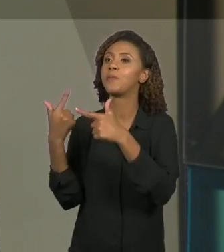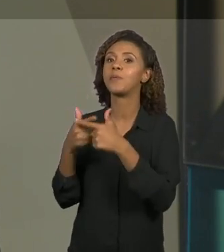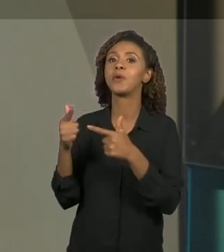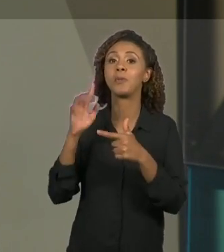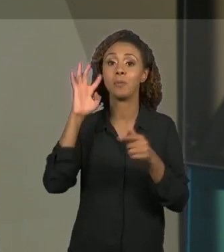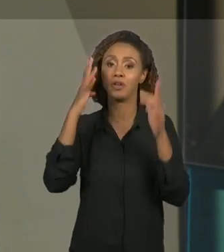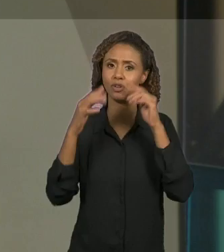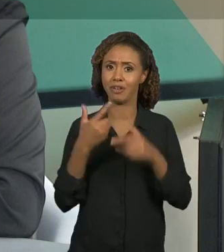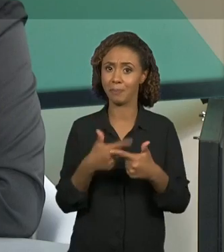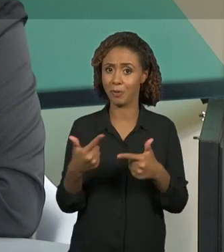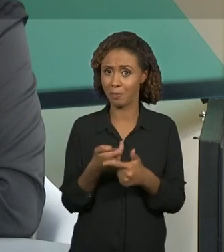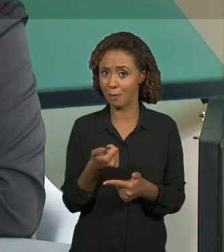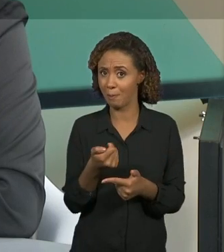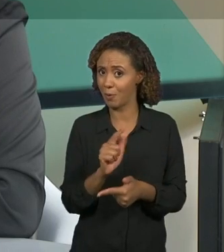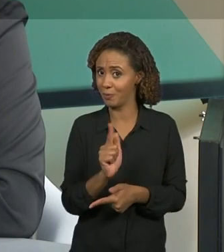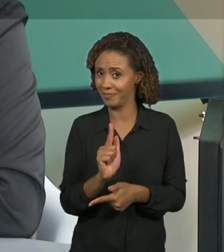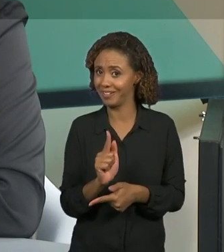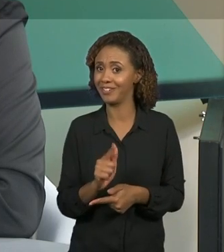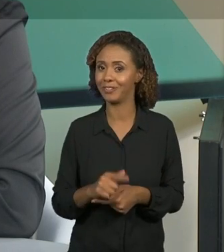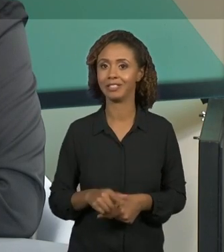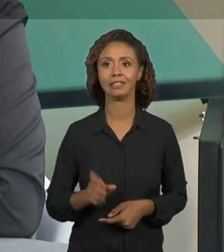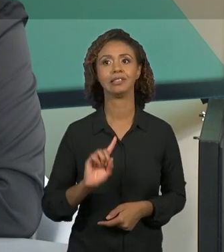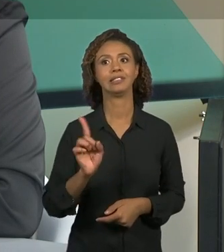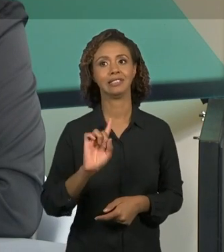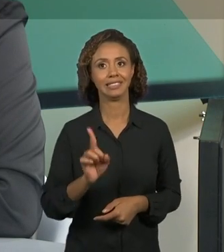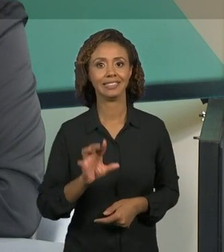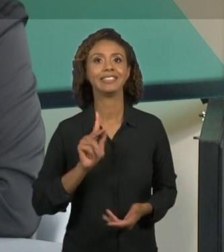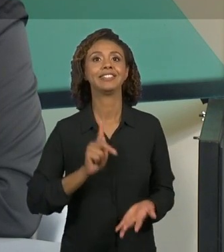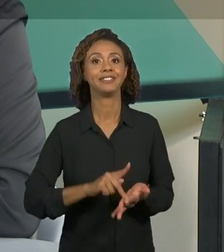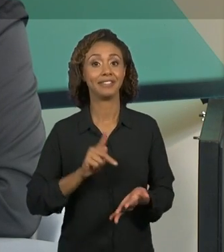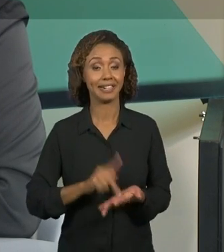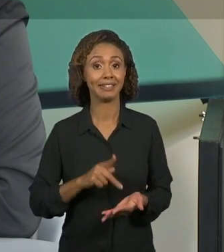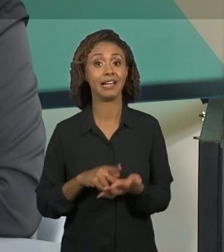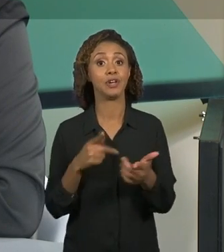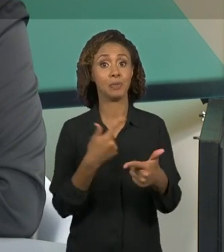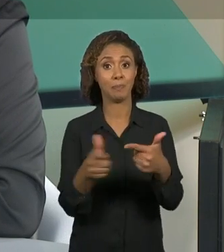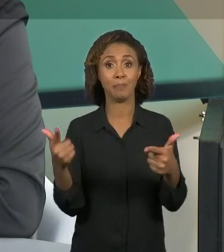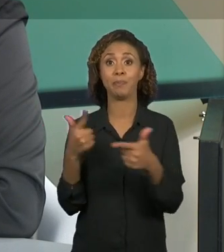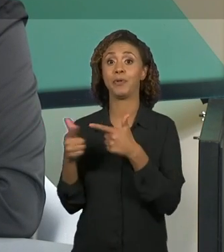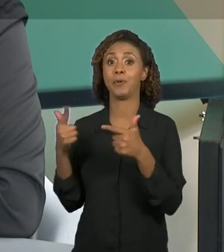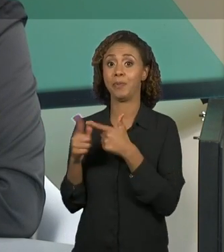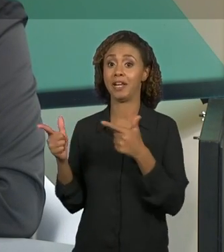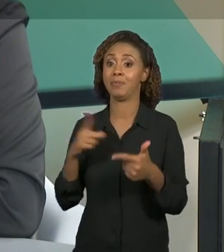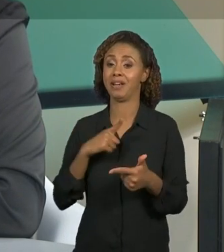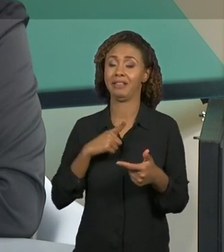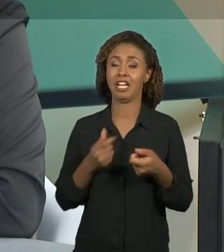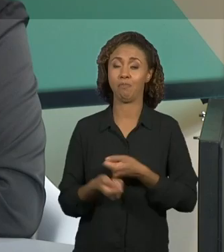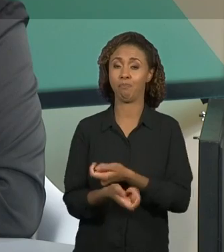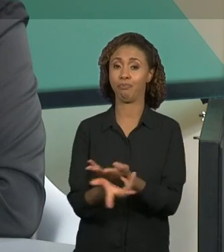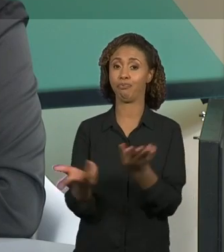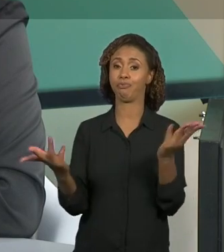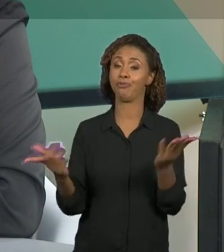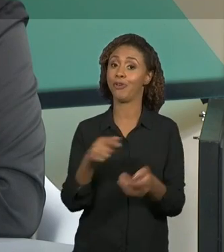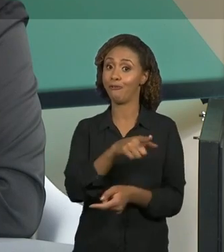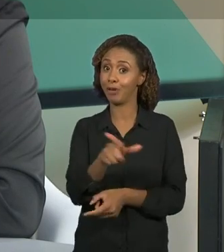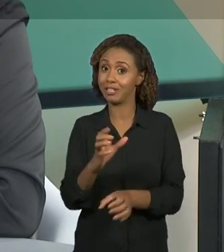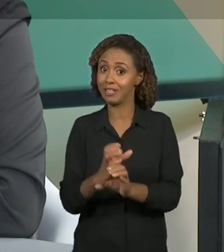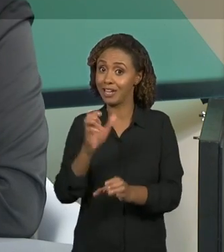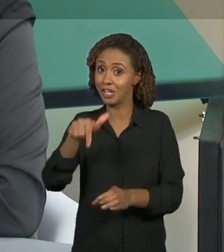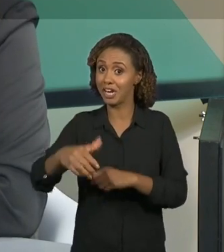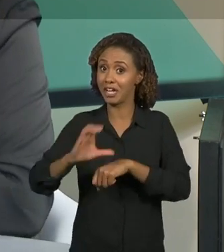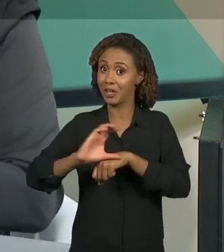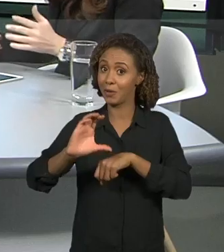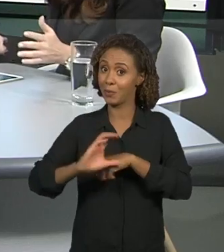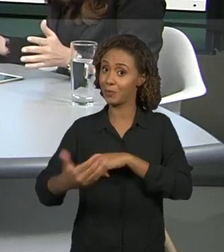gente tem aí que não são poucos né com certeza problemas de tem bastante e aí a gente conta aí com vocês engenheiro que tá nesse curso de